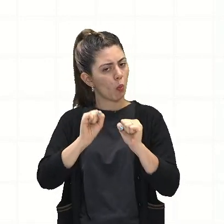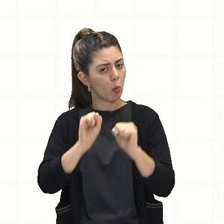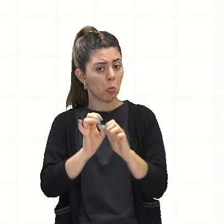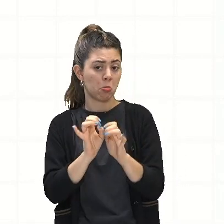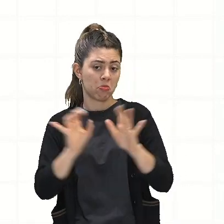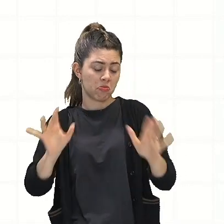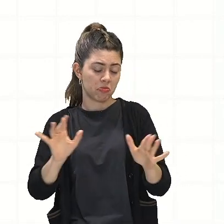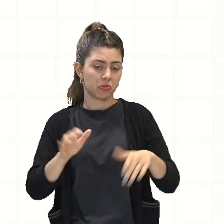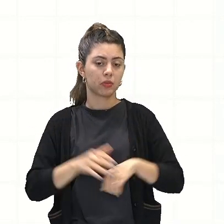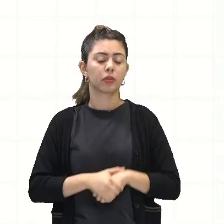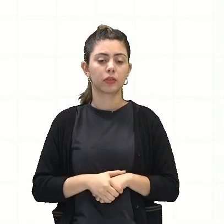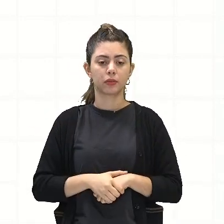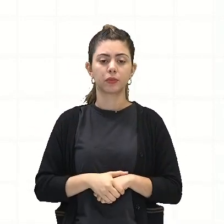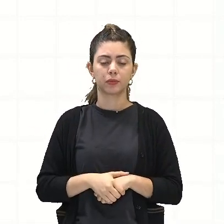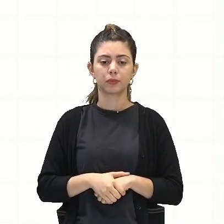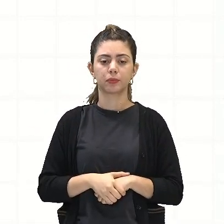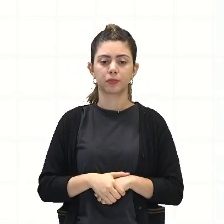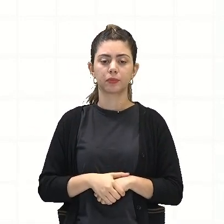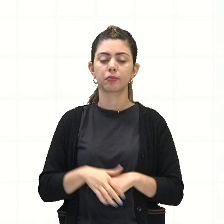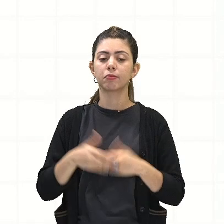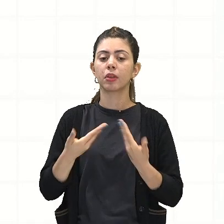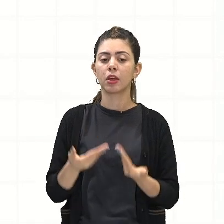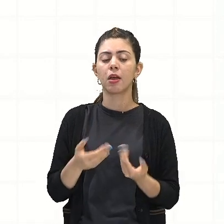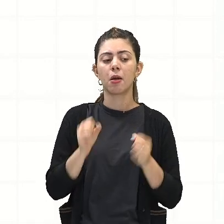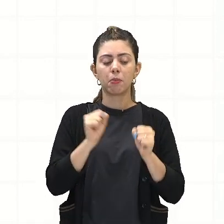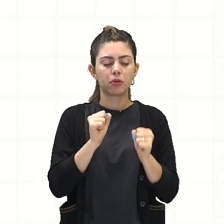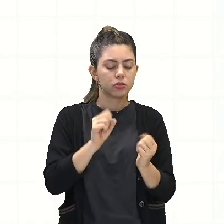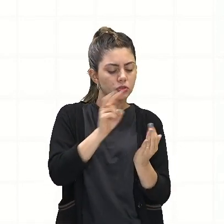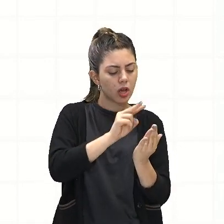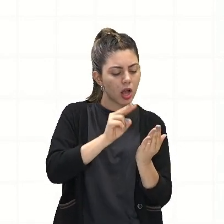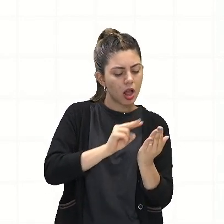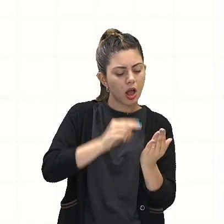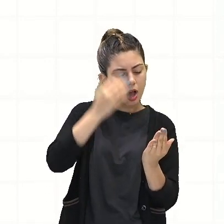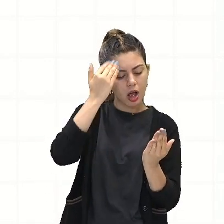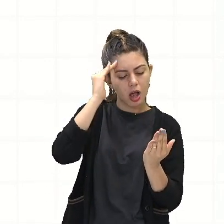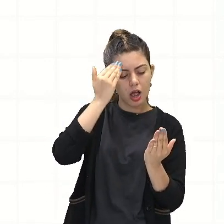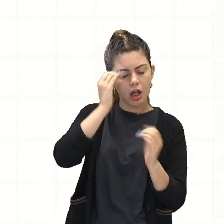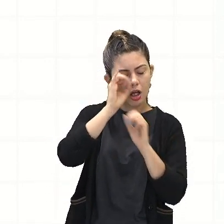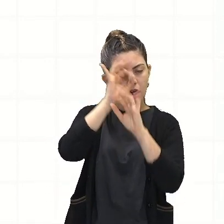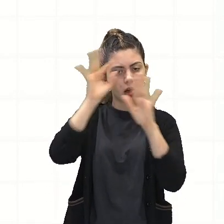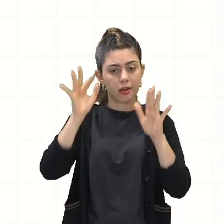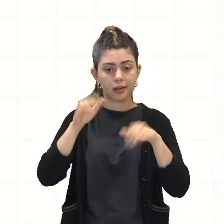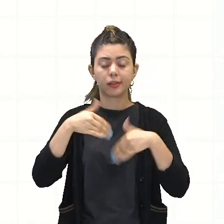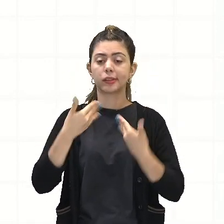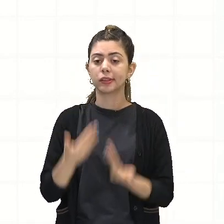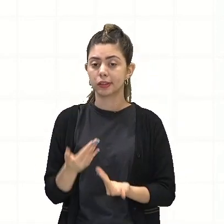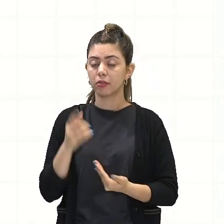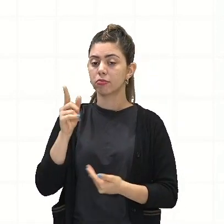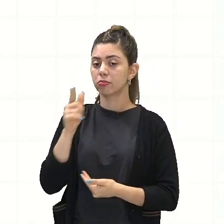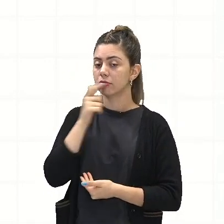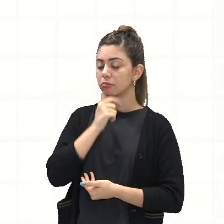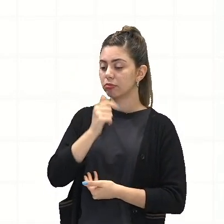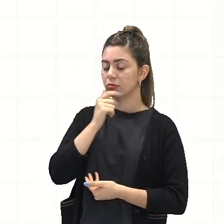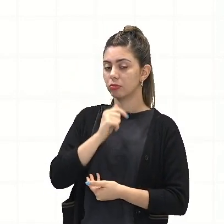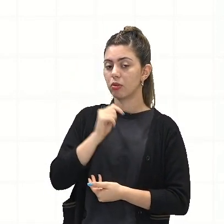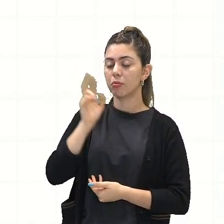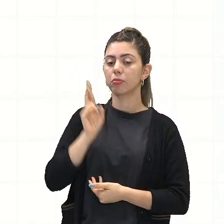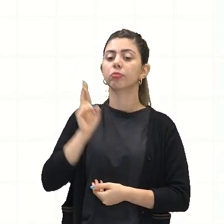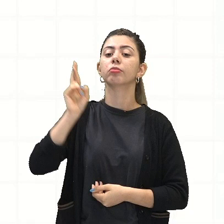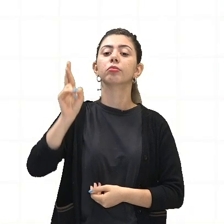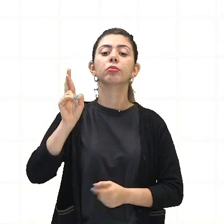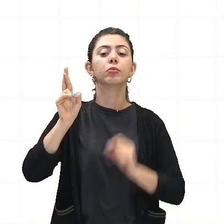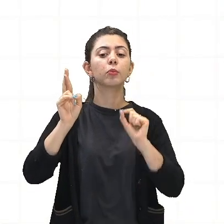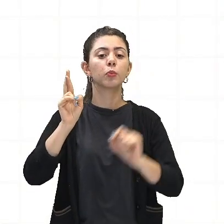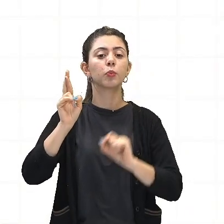Católica, e já que ele criticava ali a autoridade papal, ele considerava que qualquer pessoa, qualquer membro